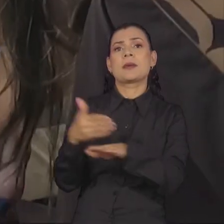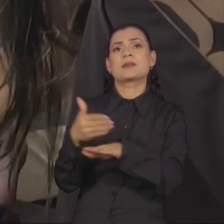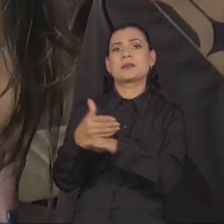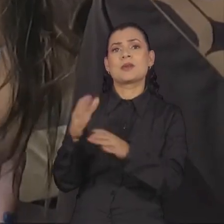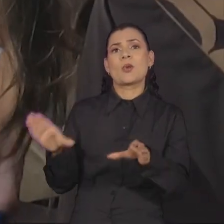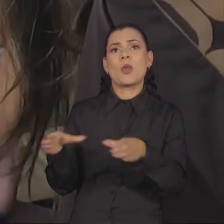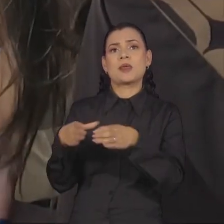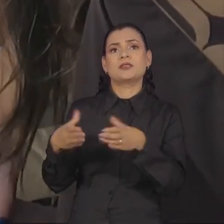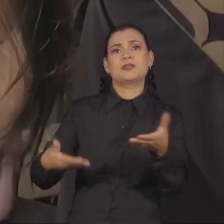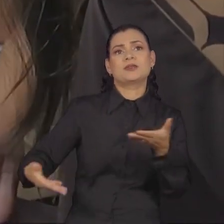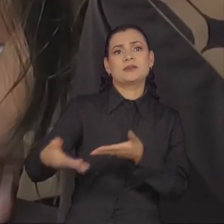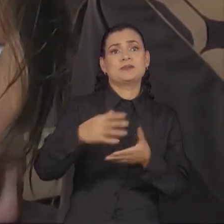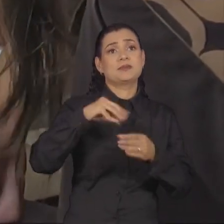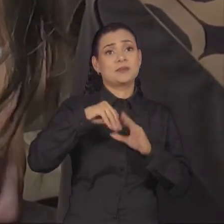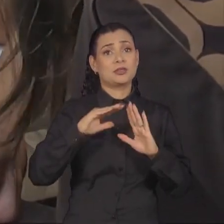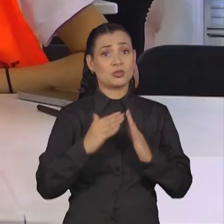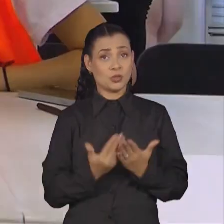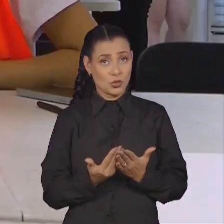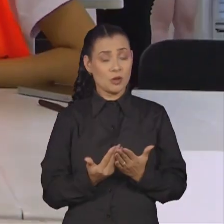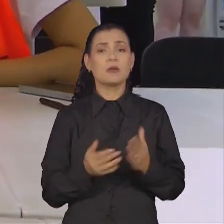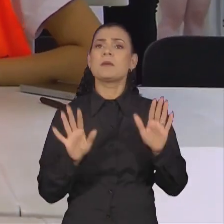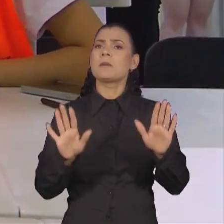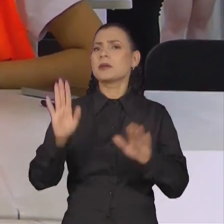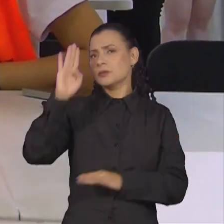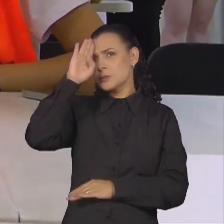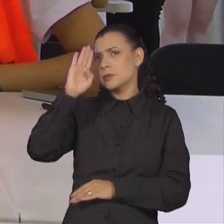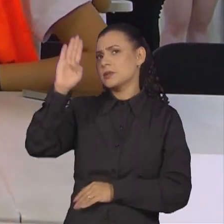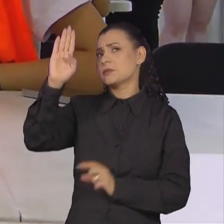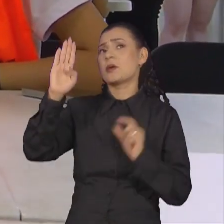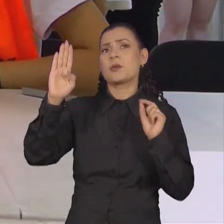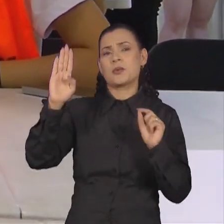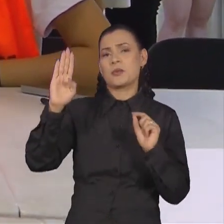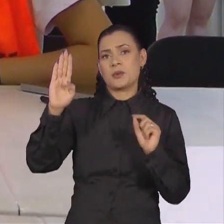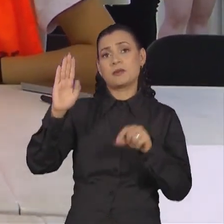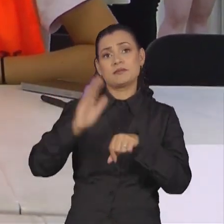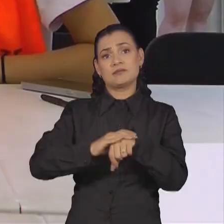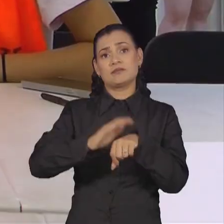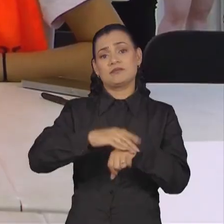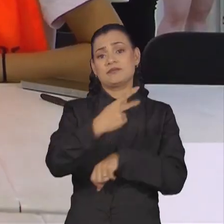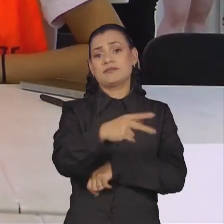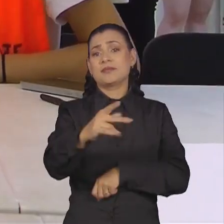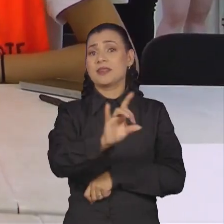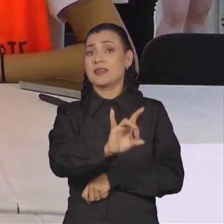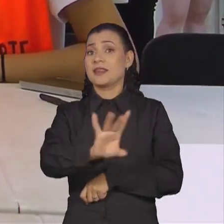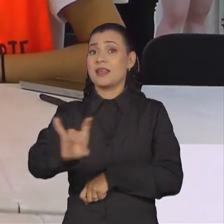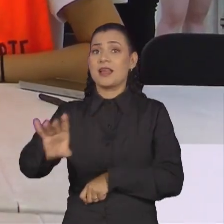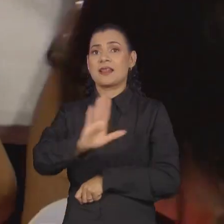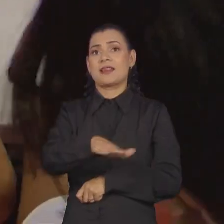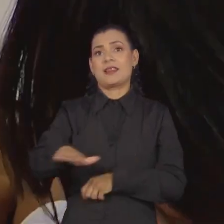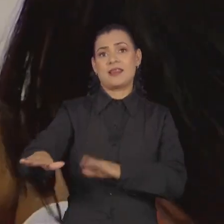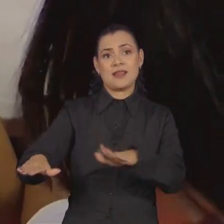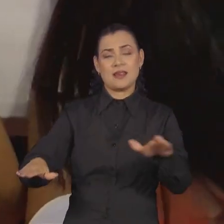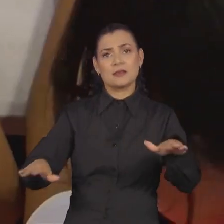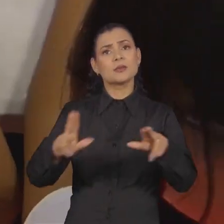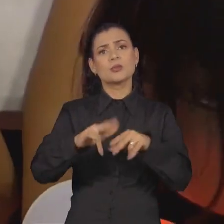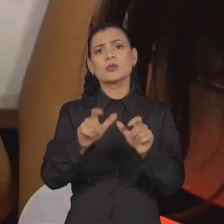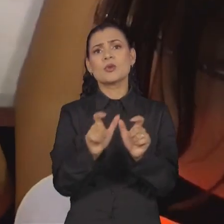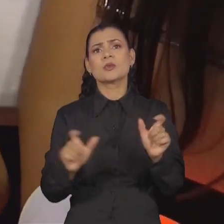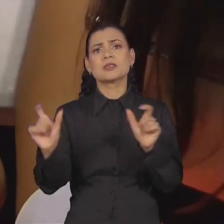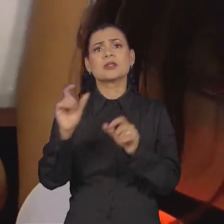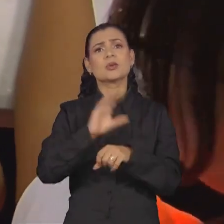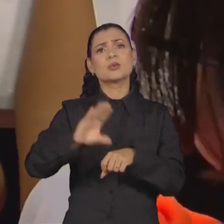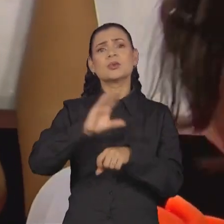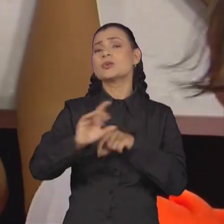coletiva da comunidade escolar, mas principalmente das próprias crianças. Um dos conceitos do curso é